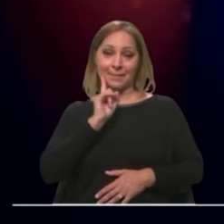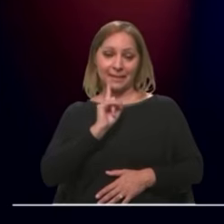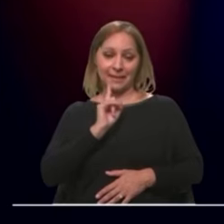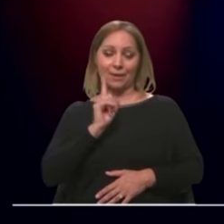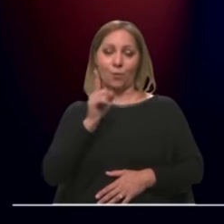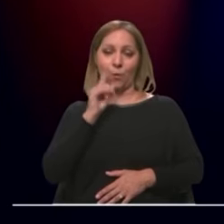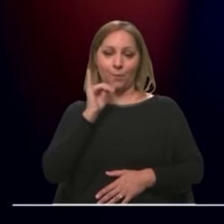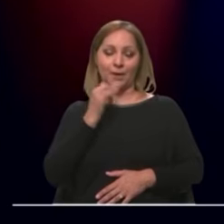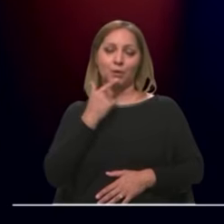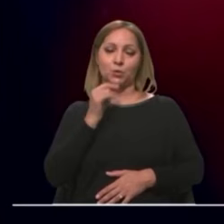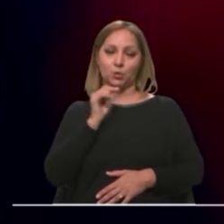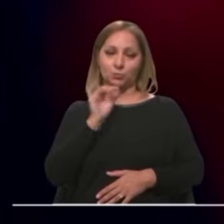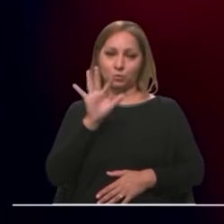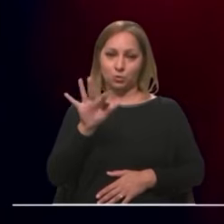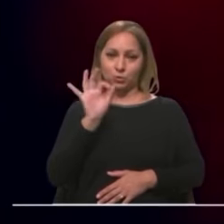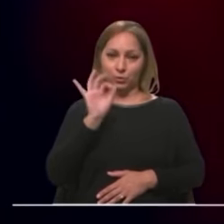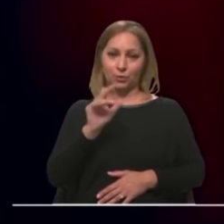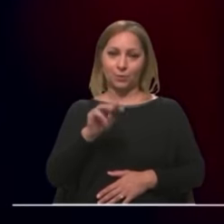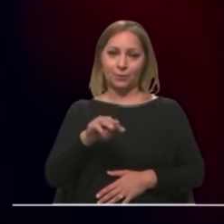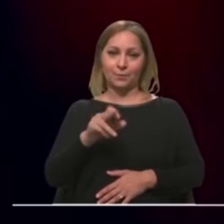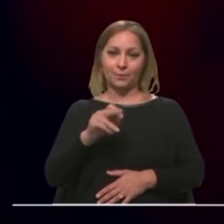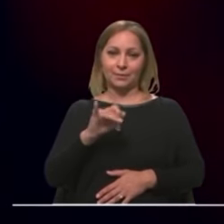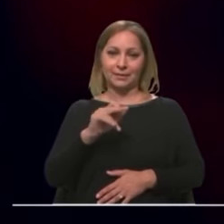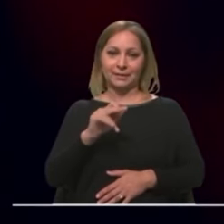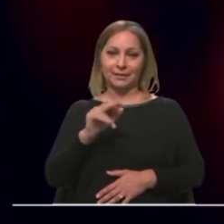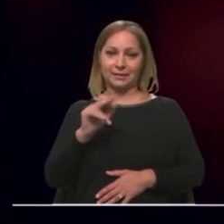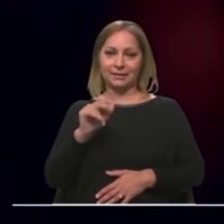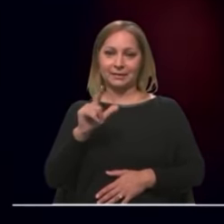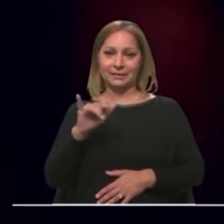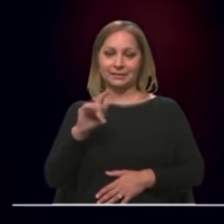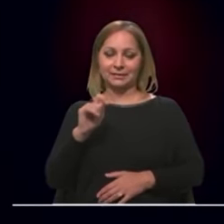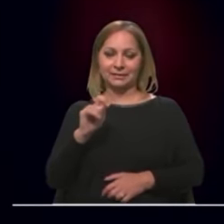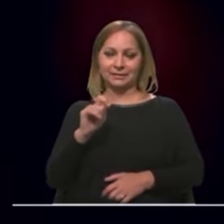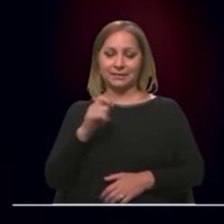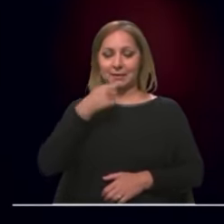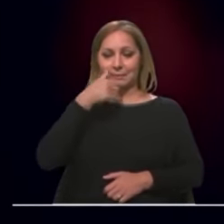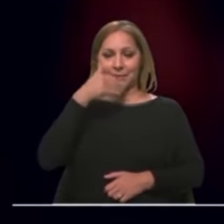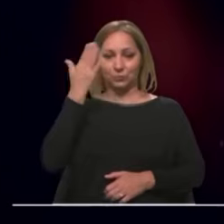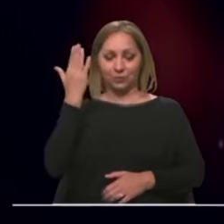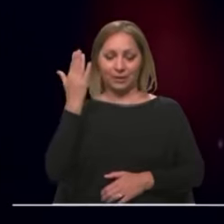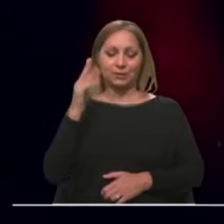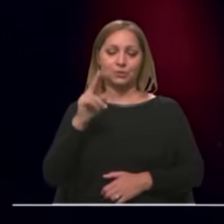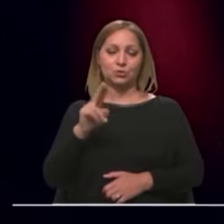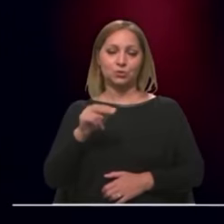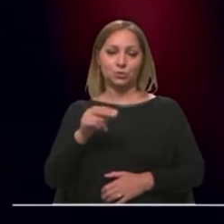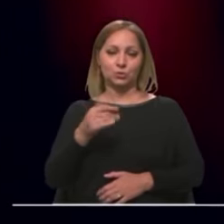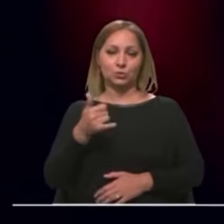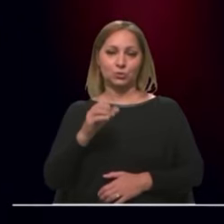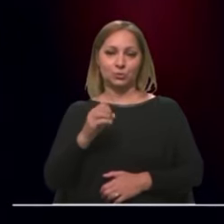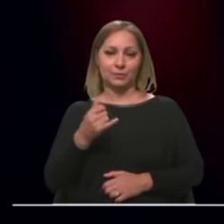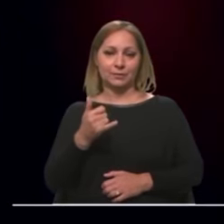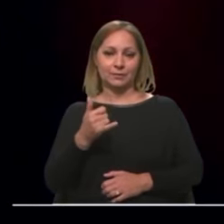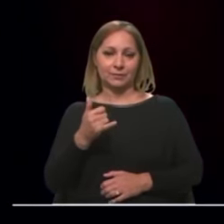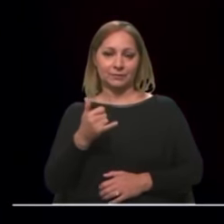nome Maria Alice a madrugada de 25 de junho de 2023 mudou a Vida desta